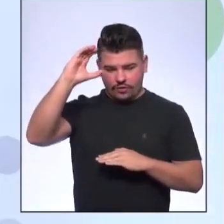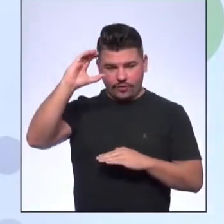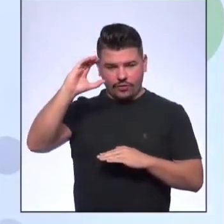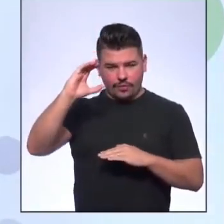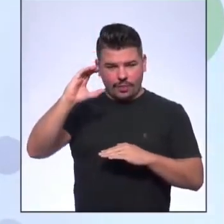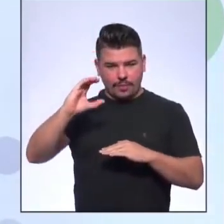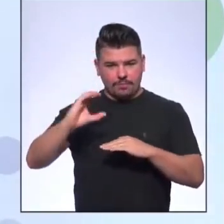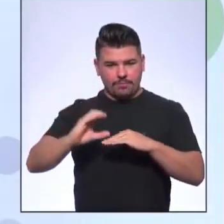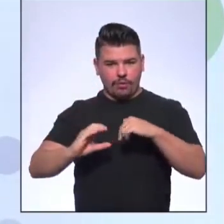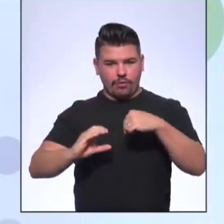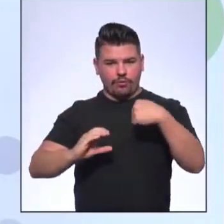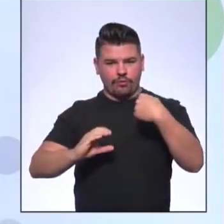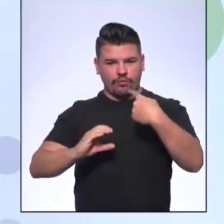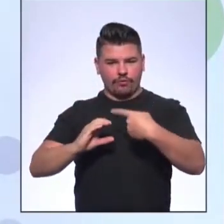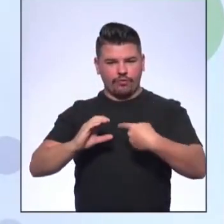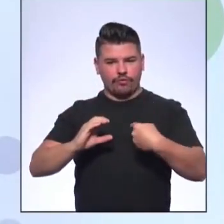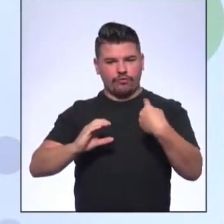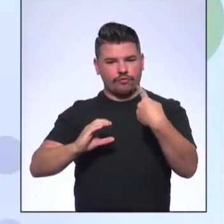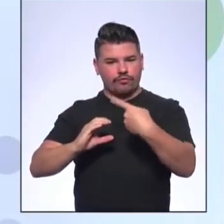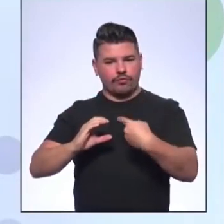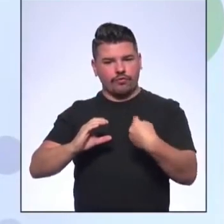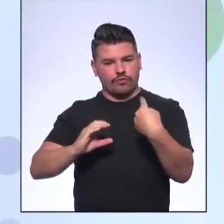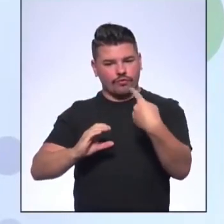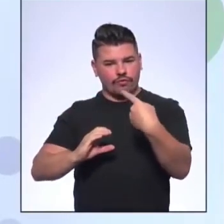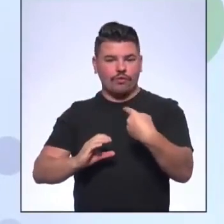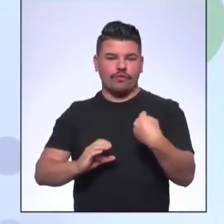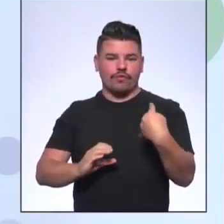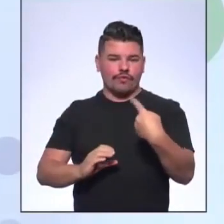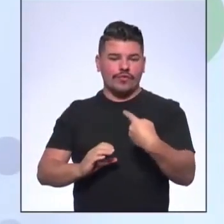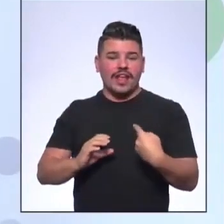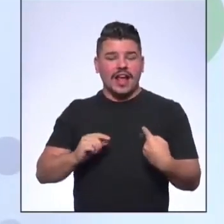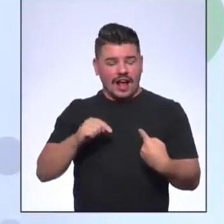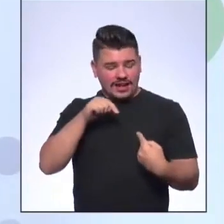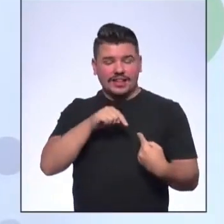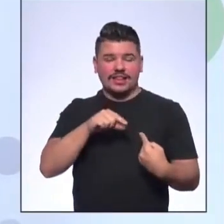né? Tem aí a energia térmica ali, né? Agitação térmica das